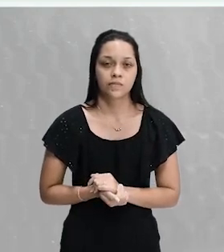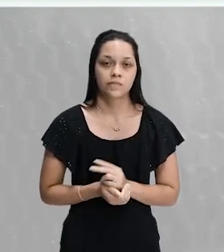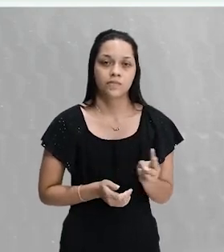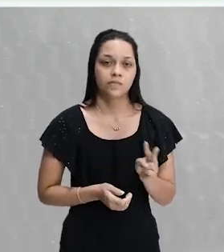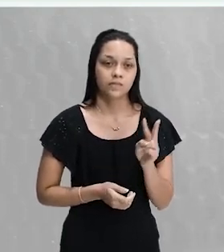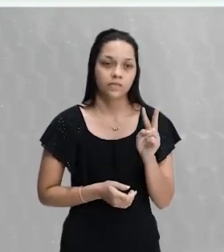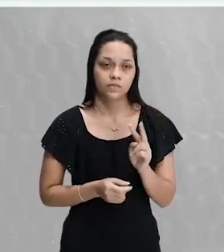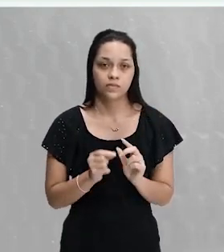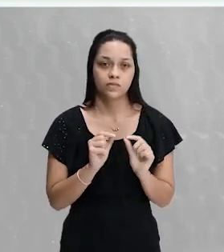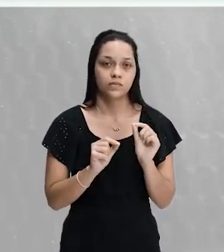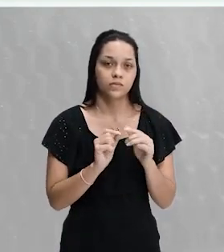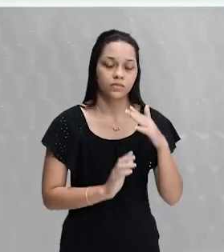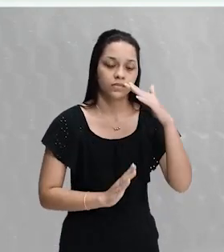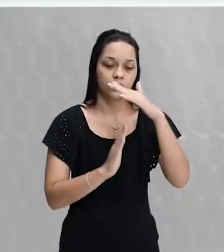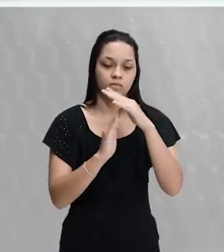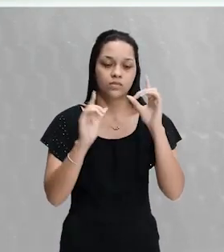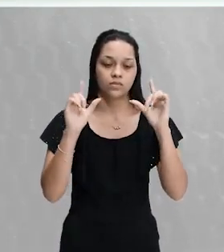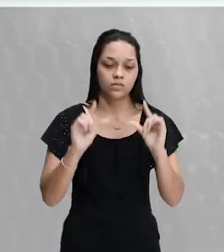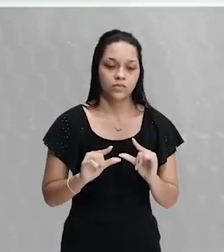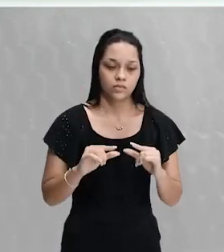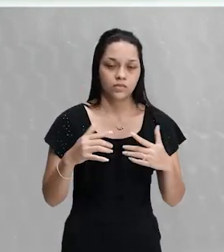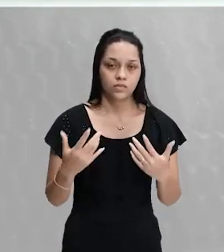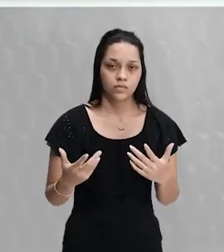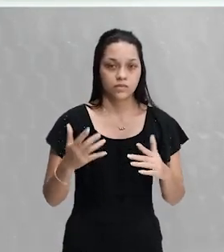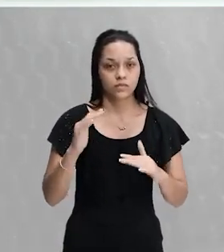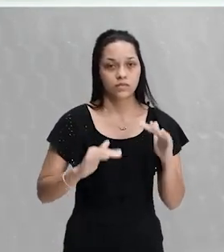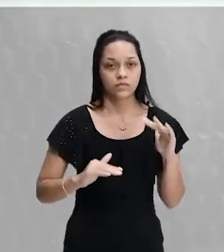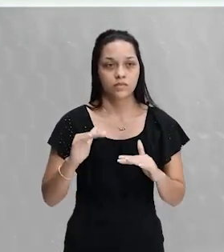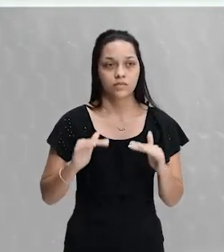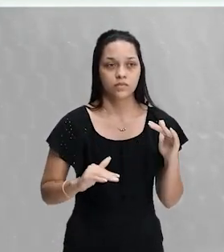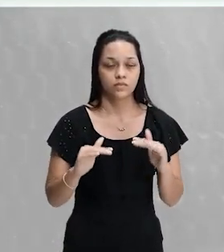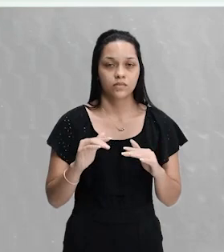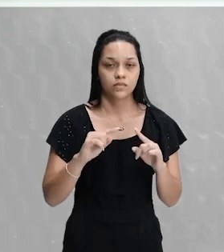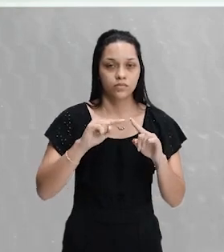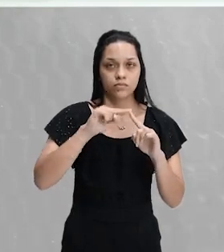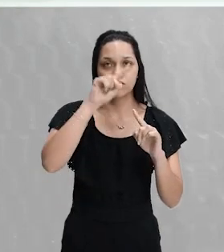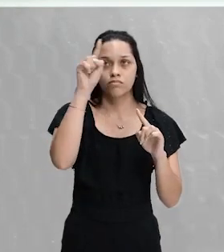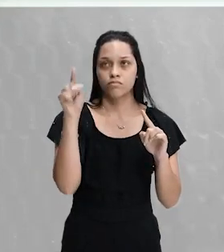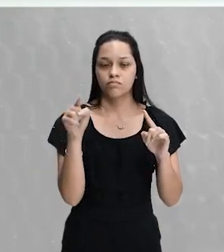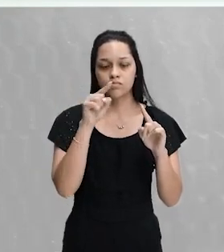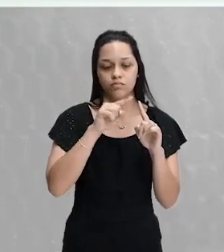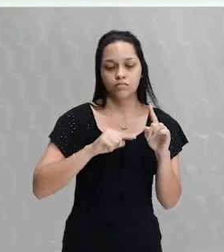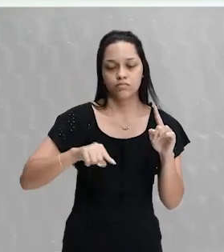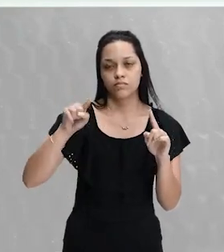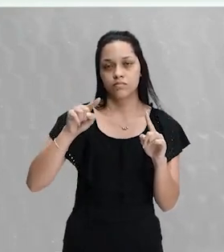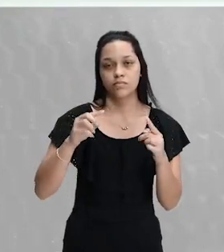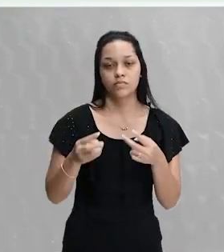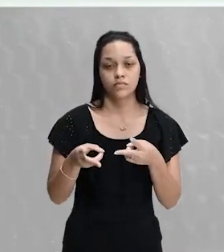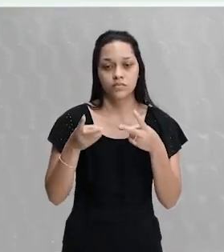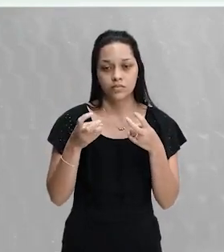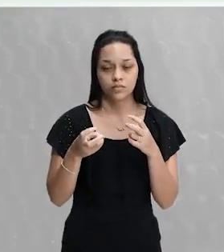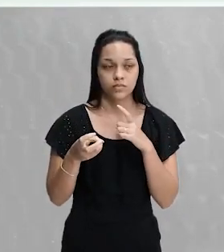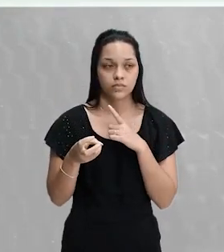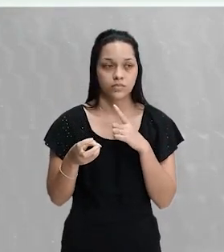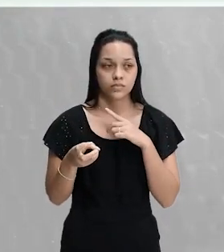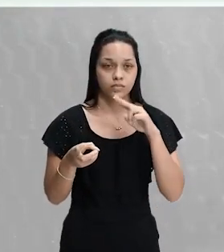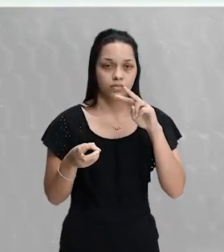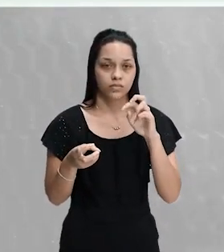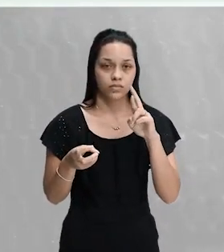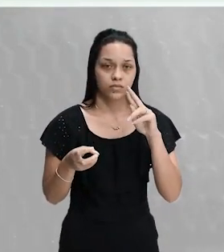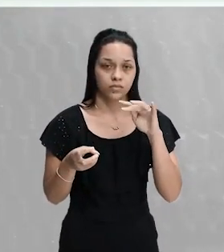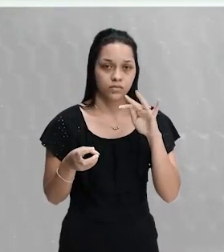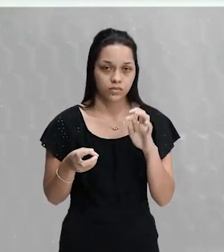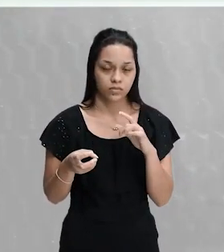função admitir ponto máximo ou ponto mínimo depende da sua concavidade. Tá? Perceba que esse vértice aqui, que é o